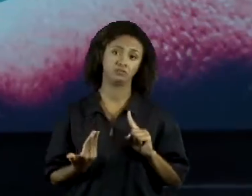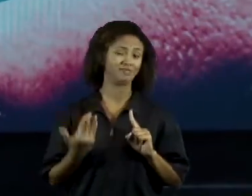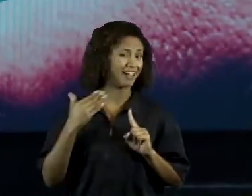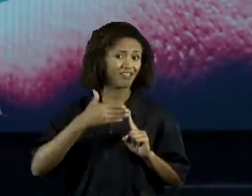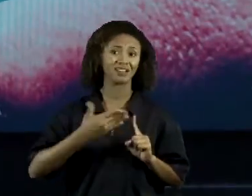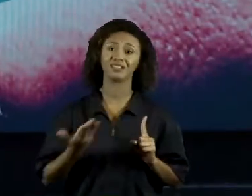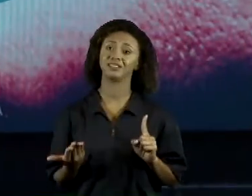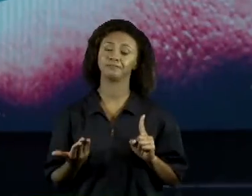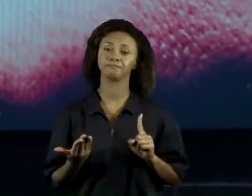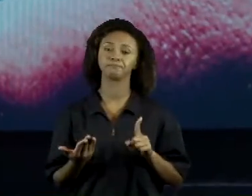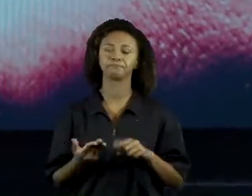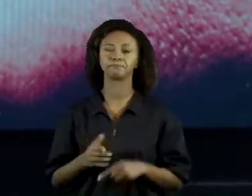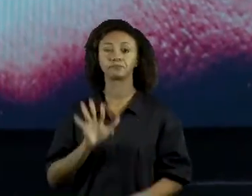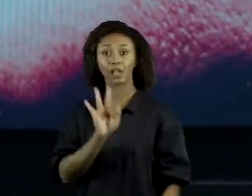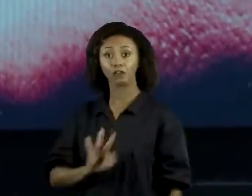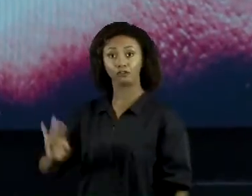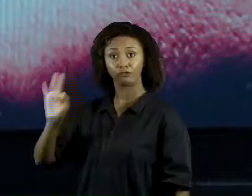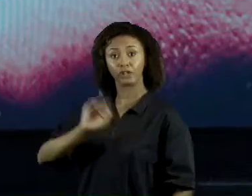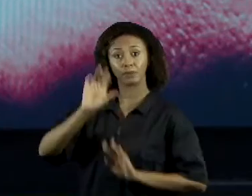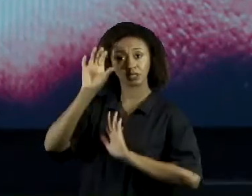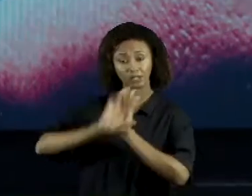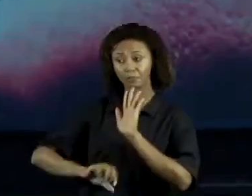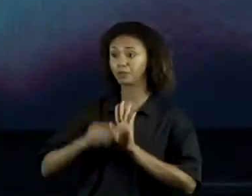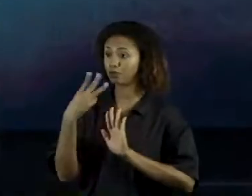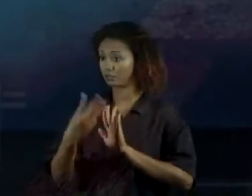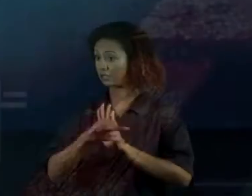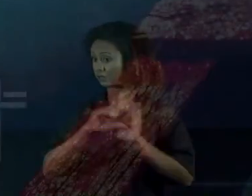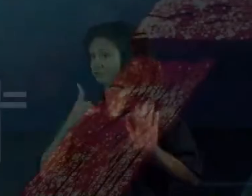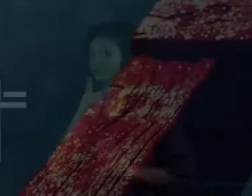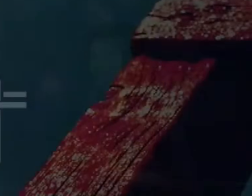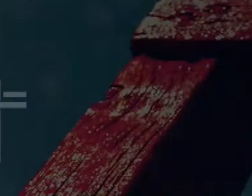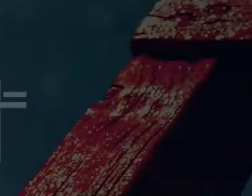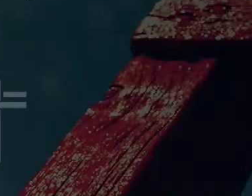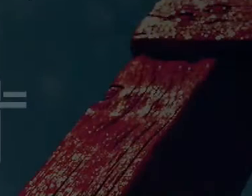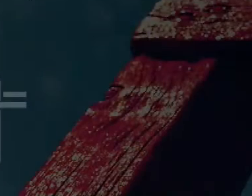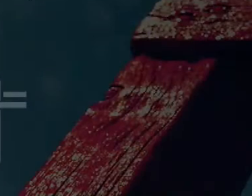Em Filipenses 3, versos 13 e 14, ele diz assim: irmãos,